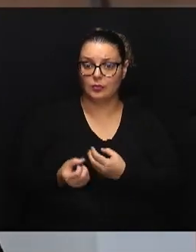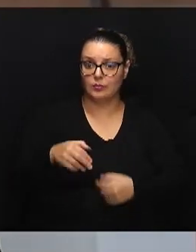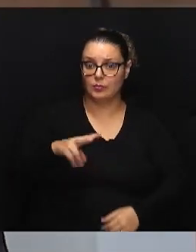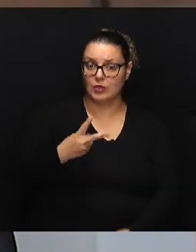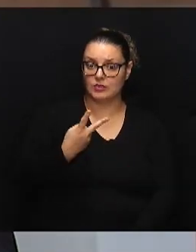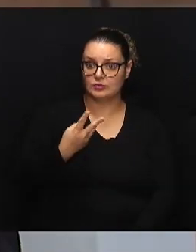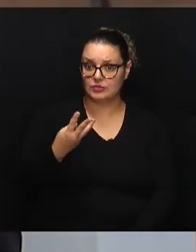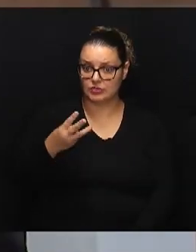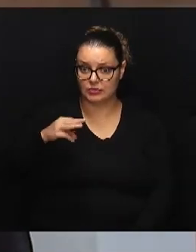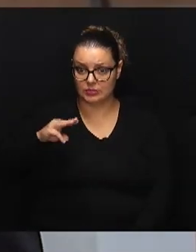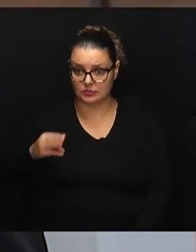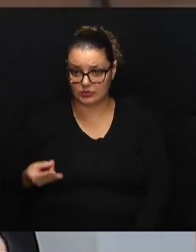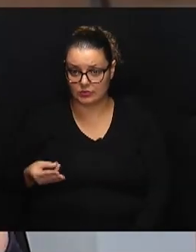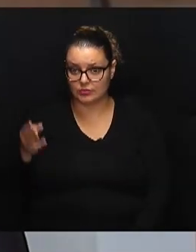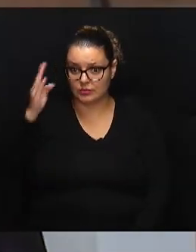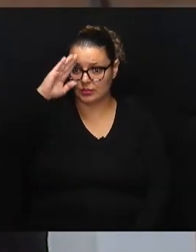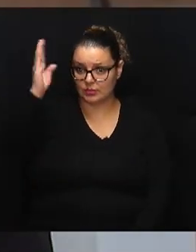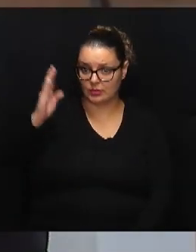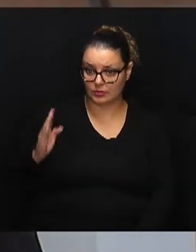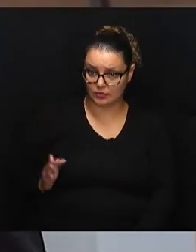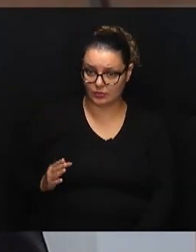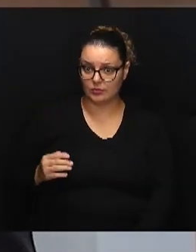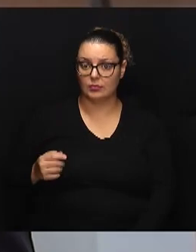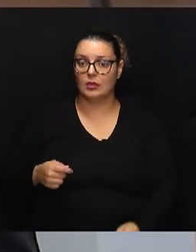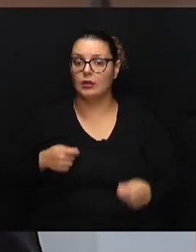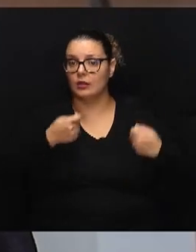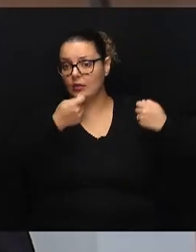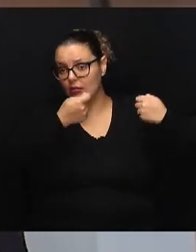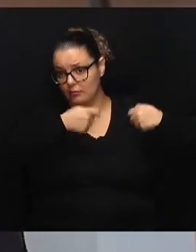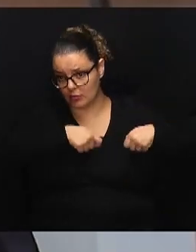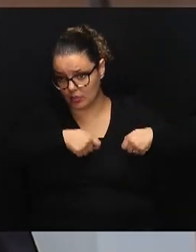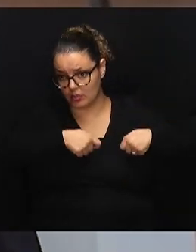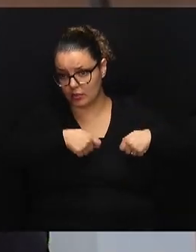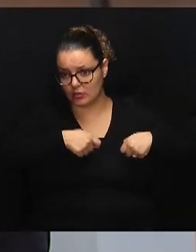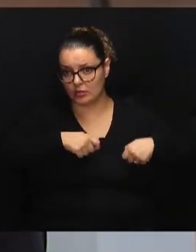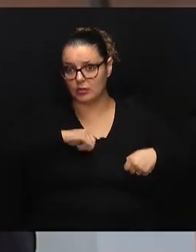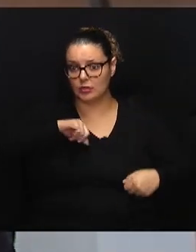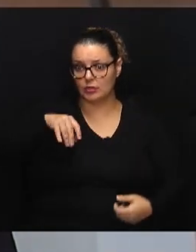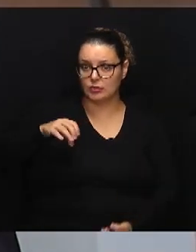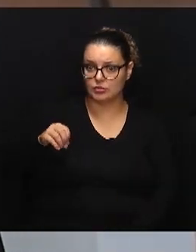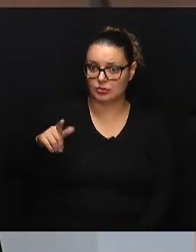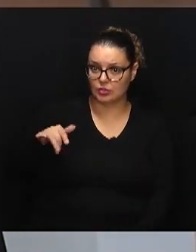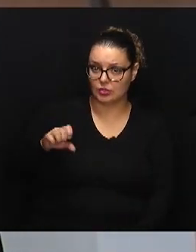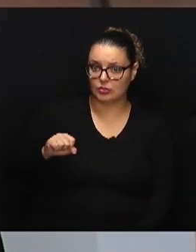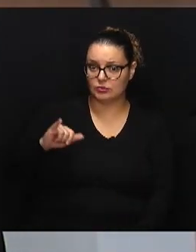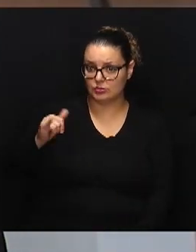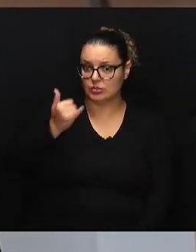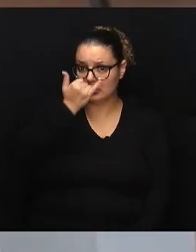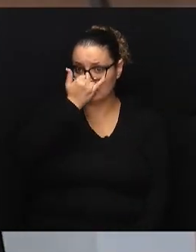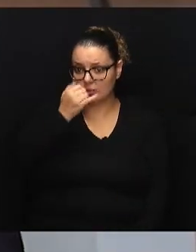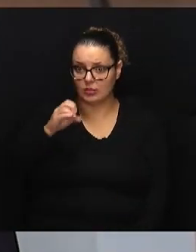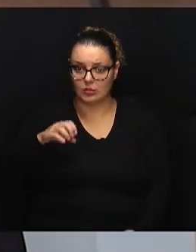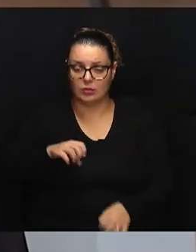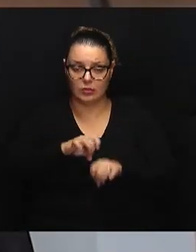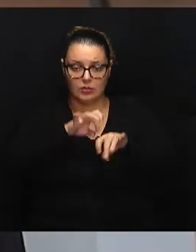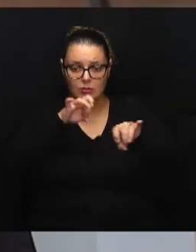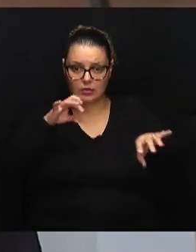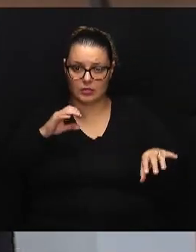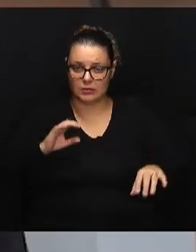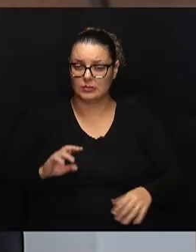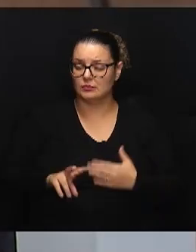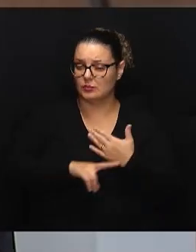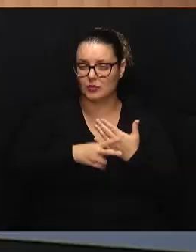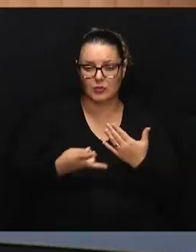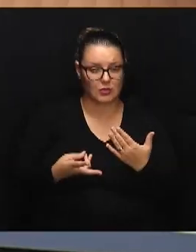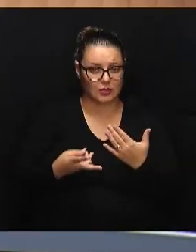23 milhões de pessoas, de brasileiros, apostam em jogos de azar online, e isso tem trazido condições catastróficas para as